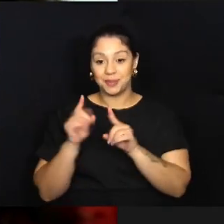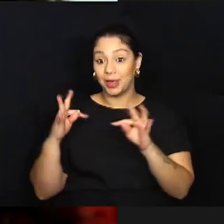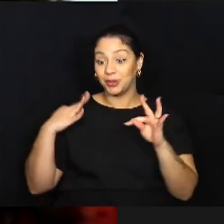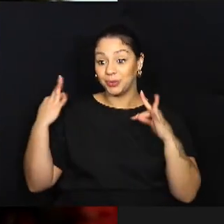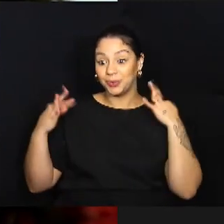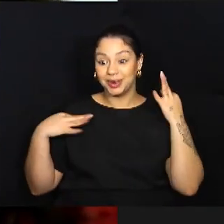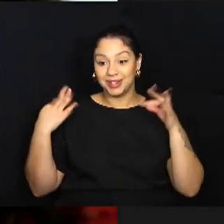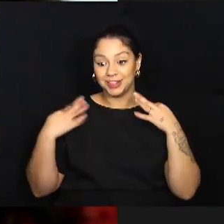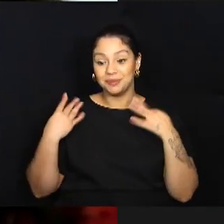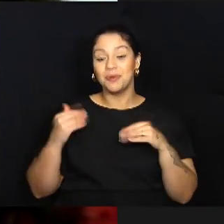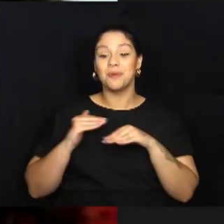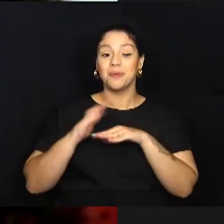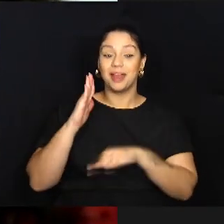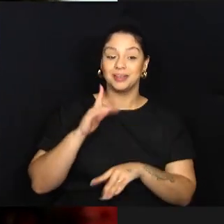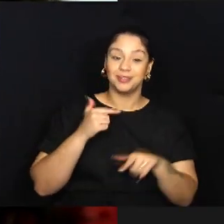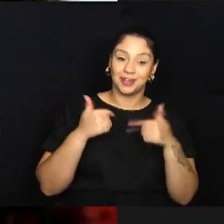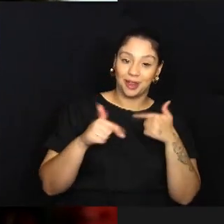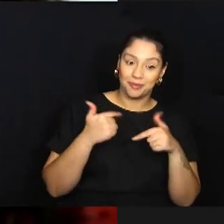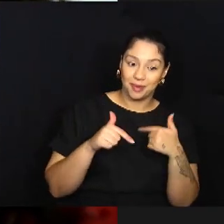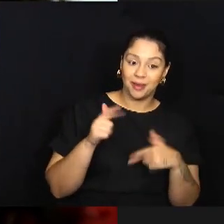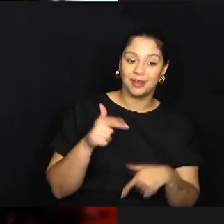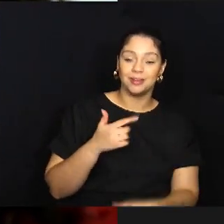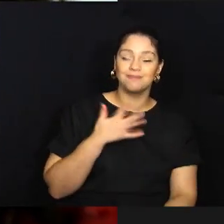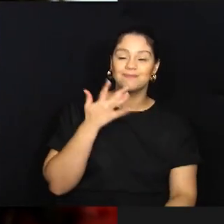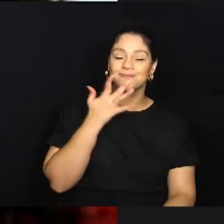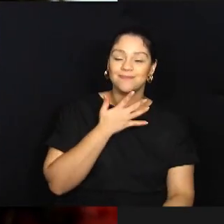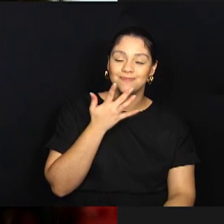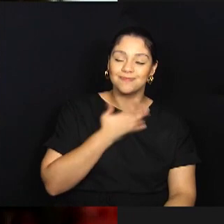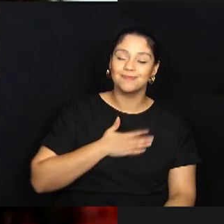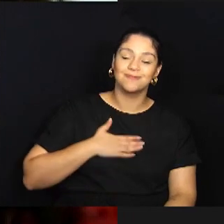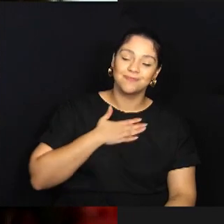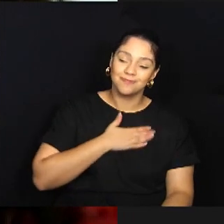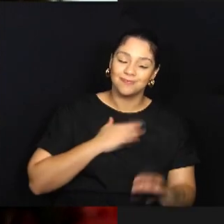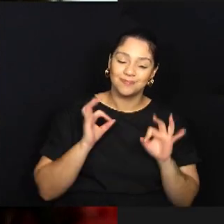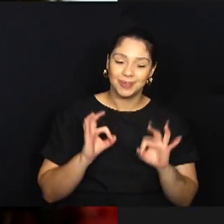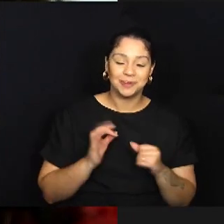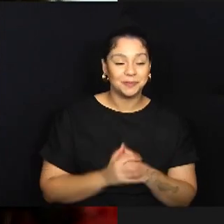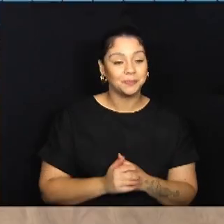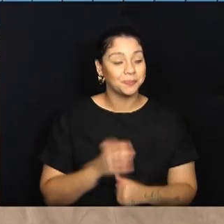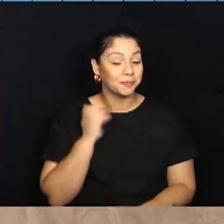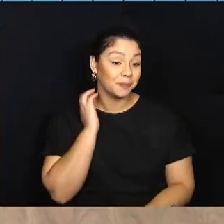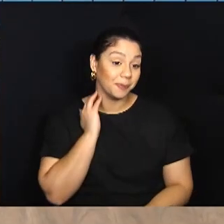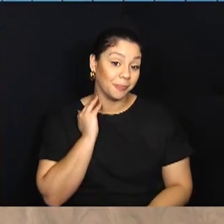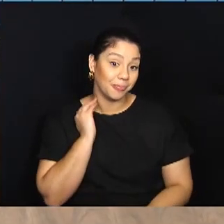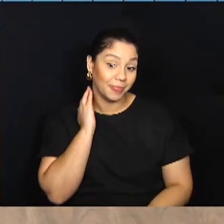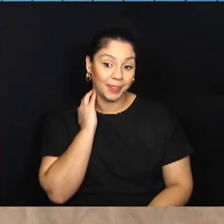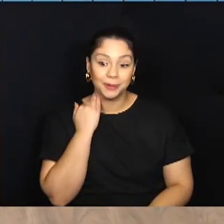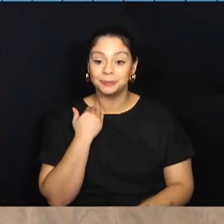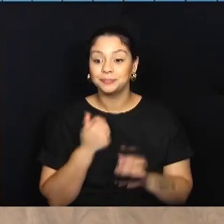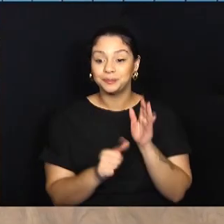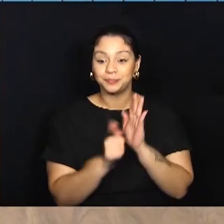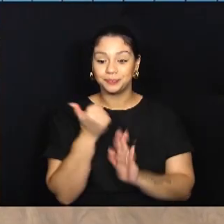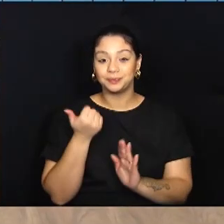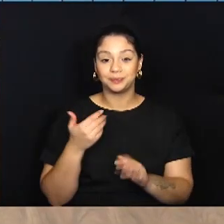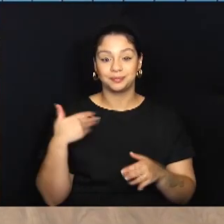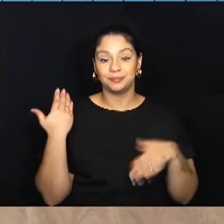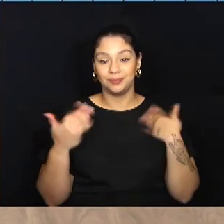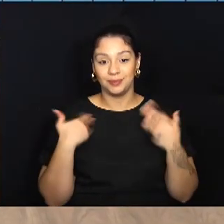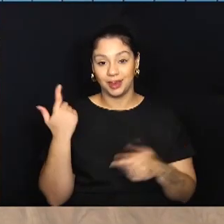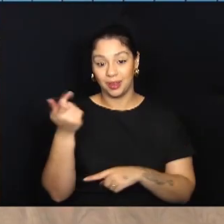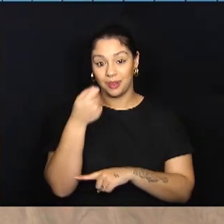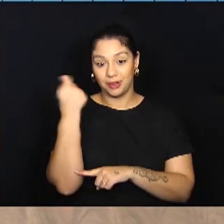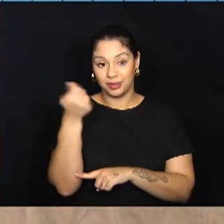fica muito... É muito gostoso, é muito gratificante viver isso. E tanto a primeira expedição para o Rio Grande do Sul, através do